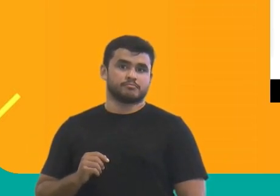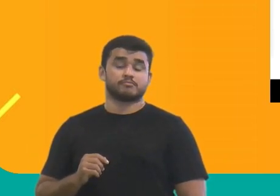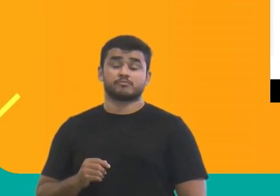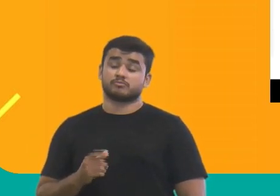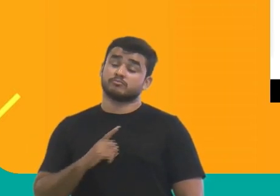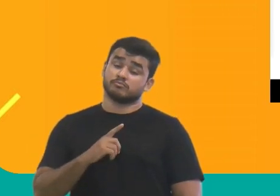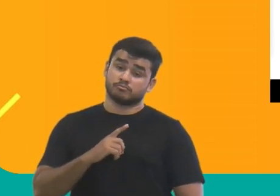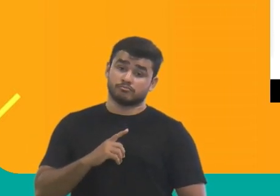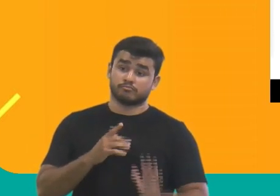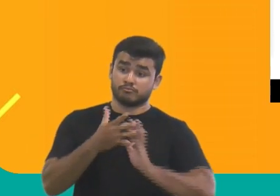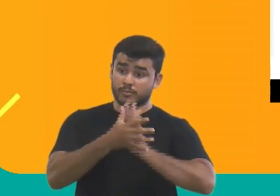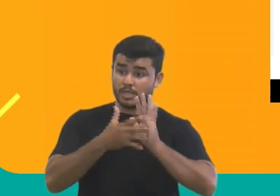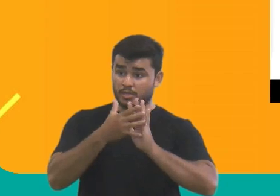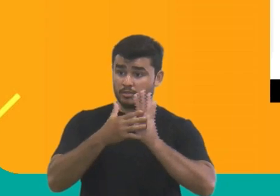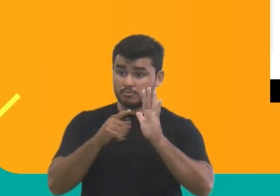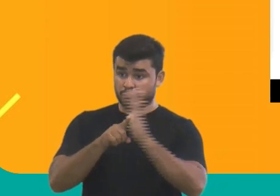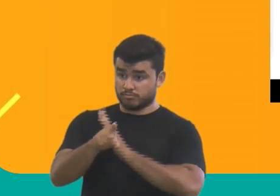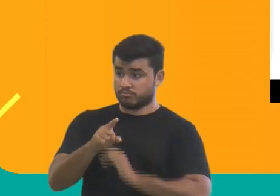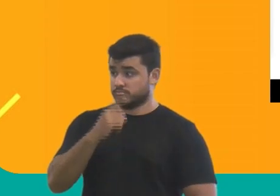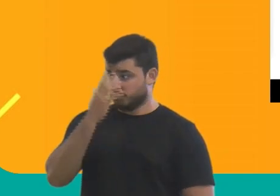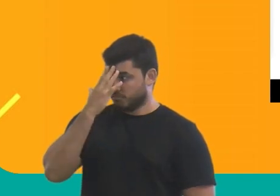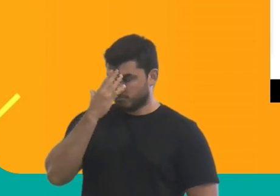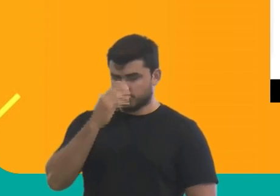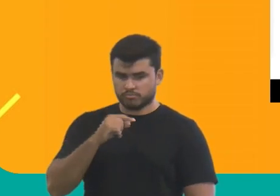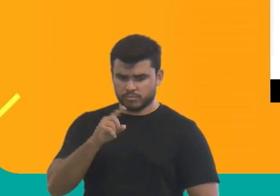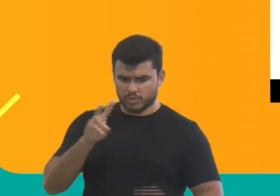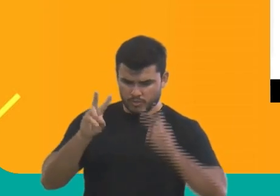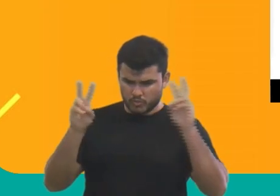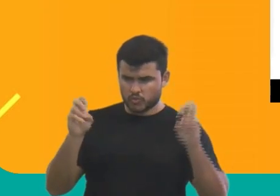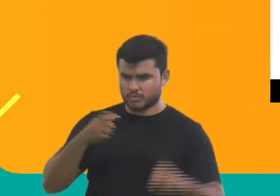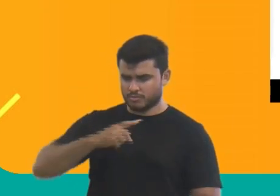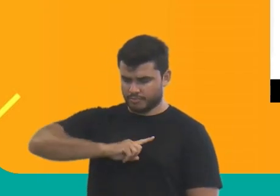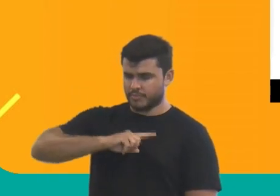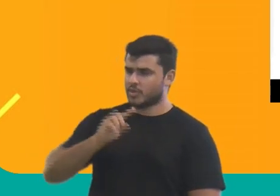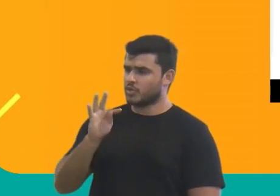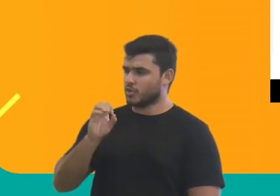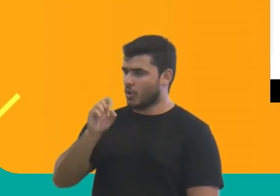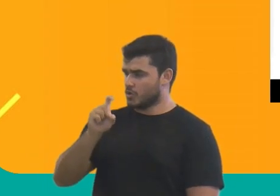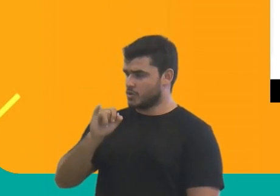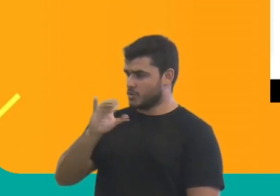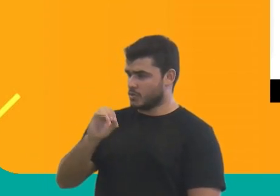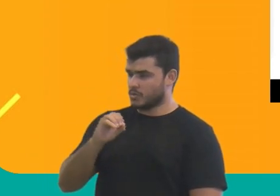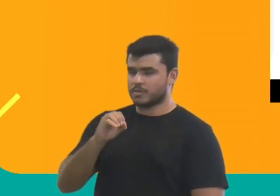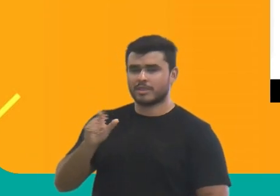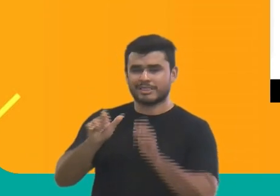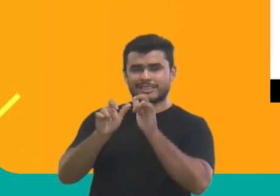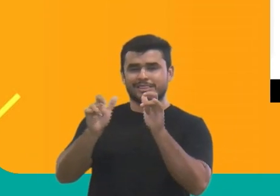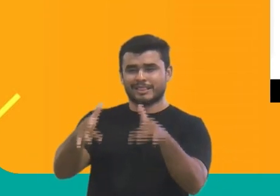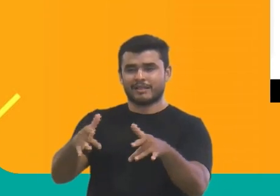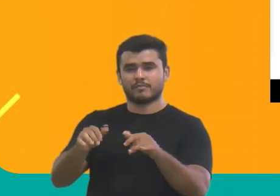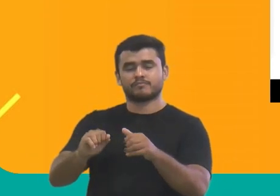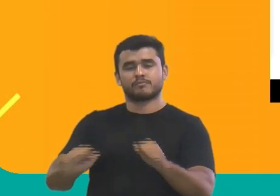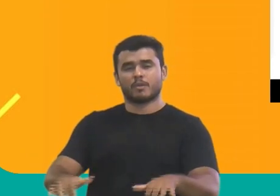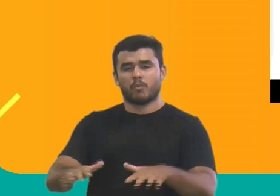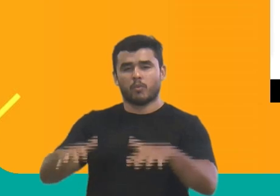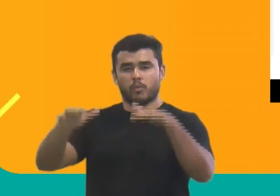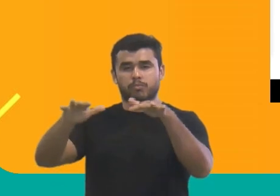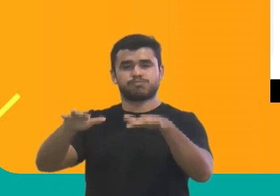duas situações em Minas, que são as referências das toxinas espalhadas tanto na barragem de Mariana como